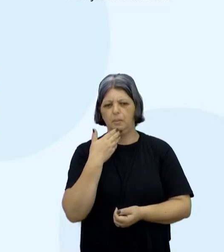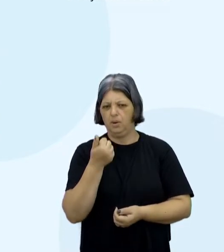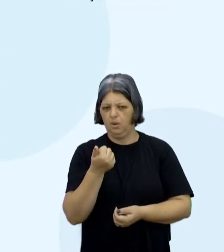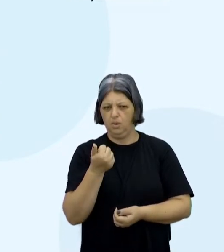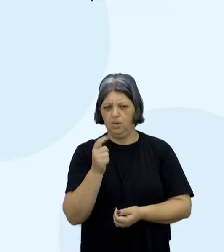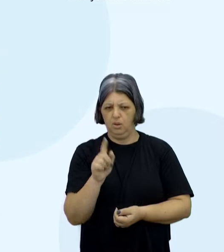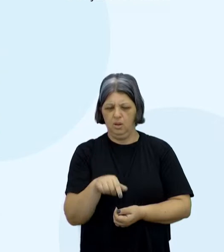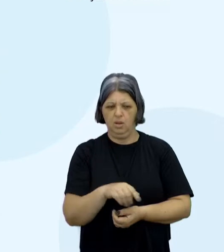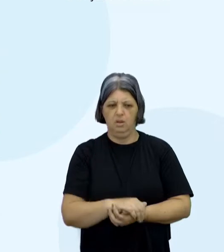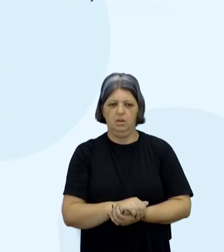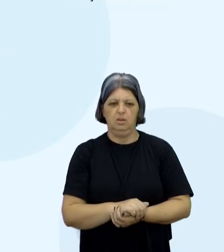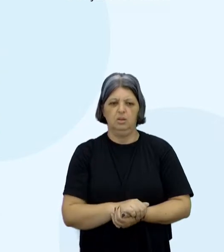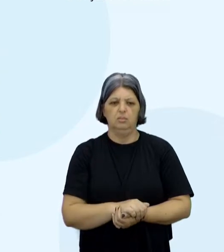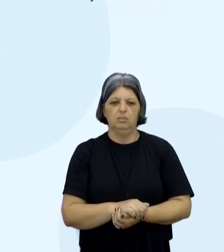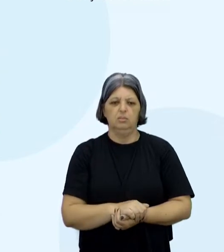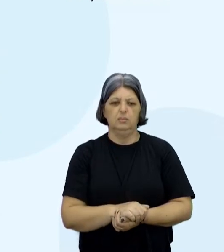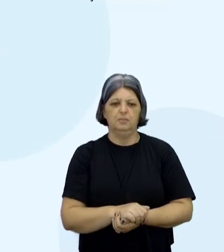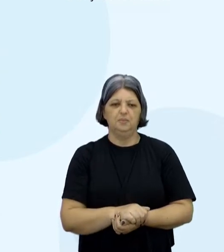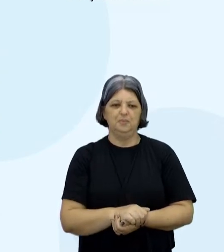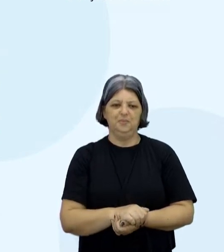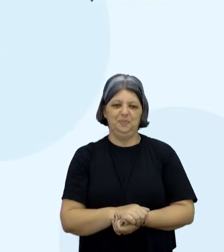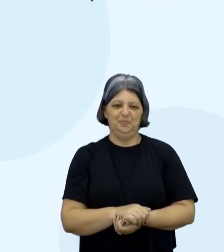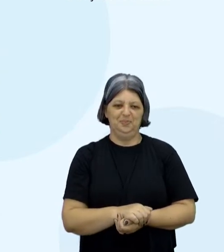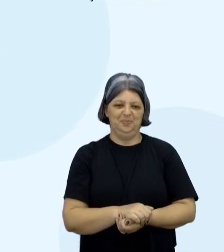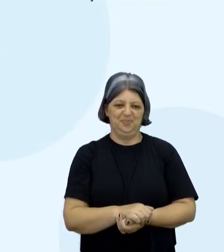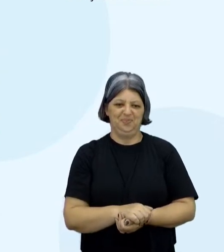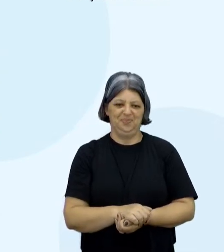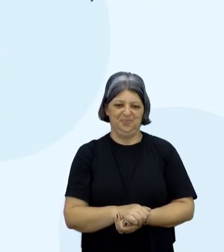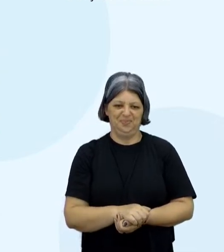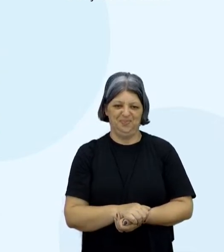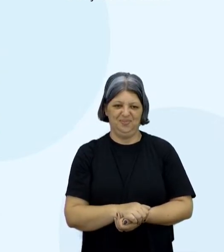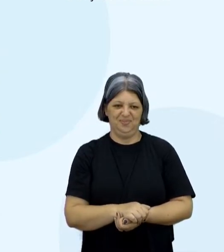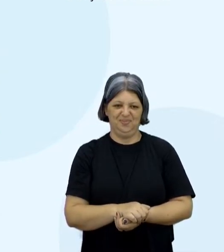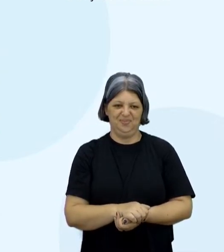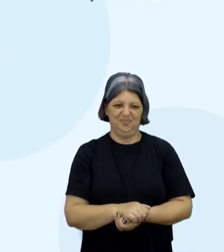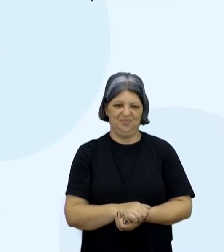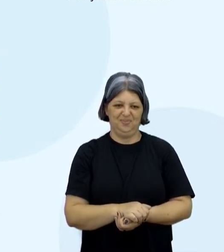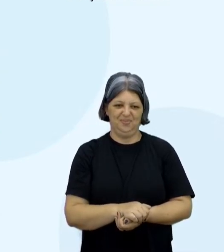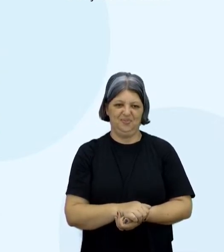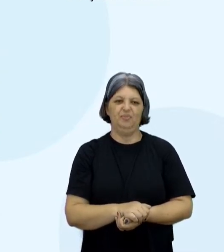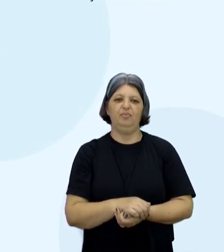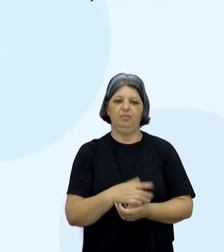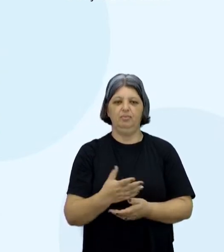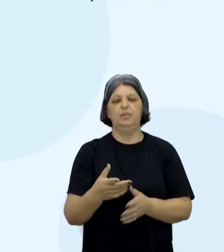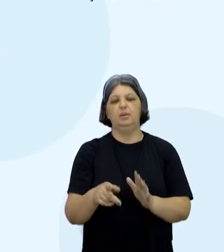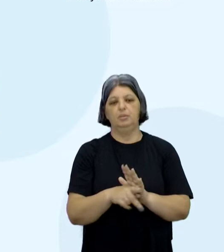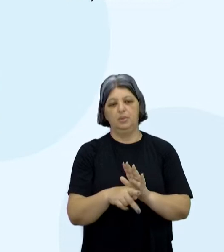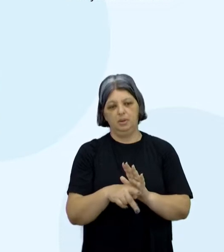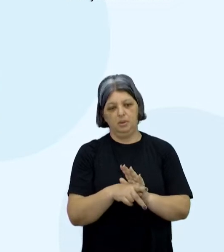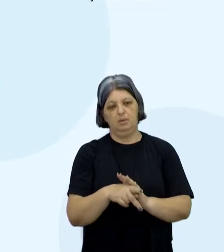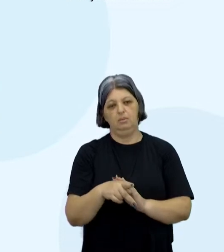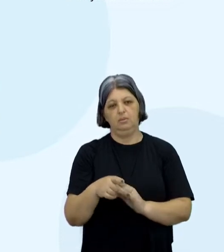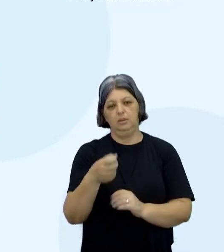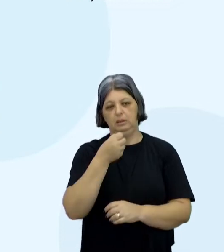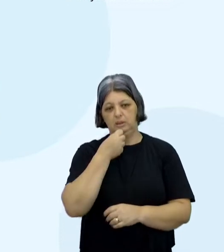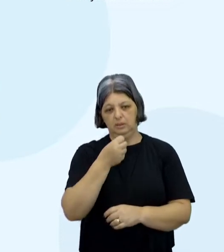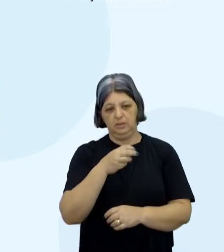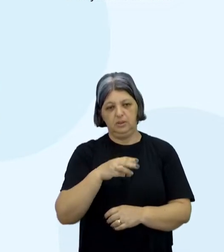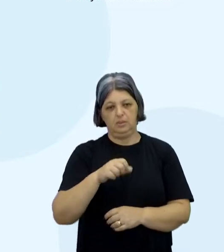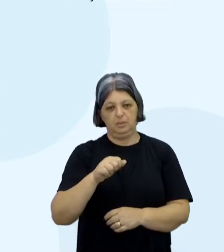pouquinho. Tá me botando na fogueira. É. Vamos lá. Entrevista com Mano Brown, vídeo, música e texto.